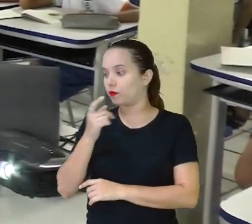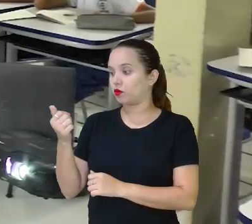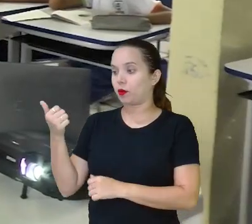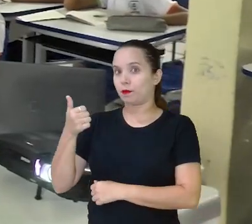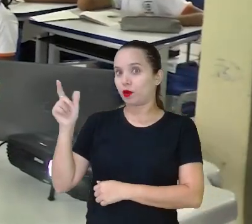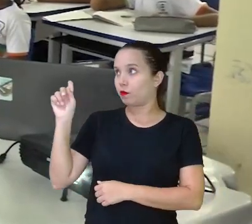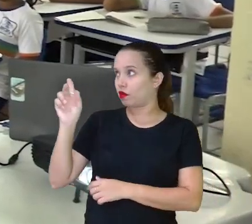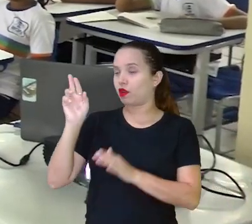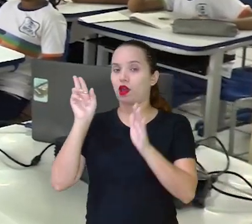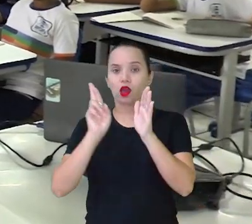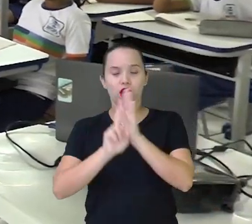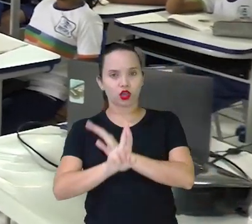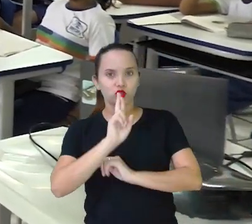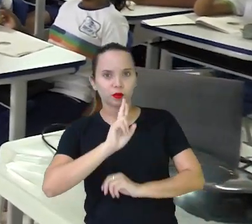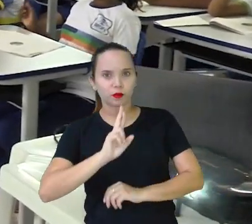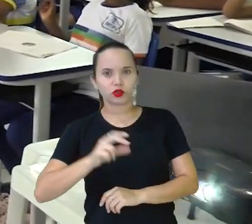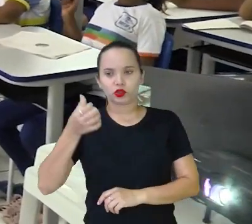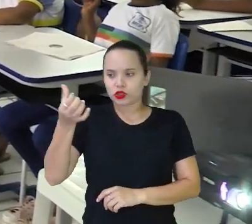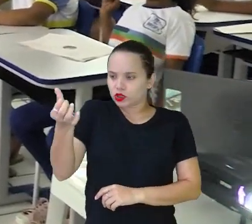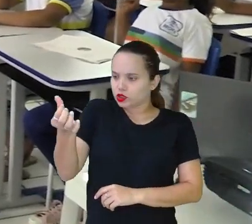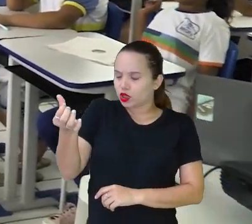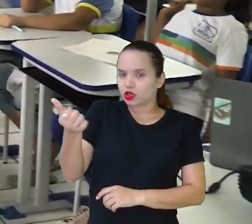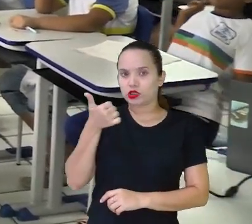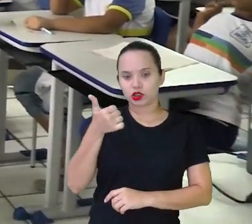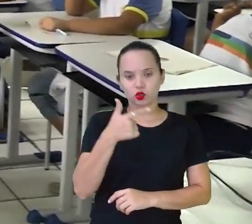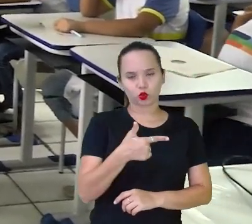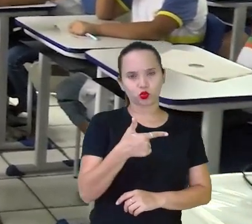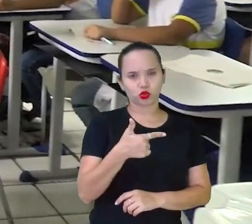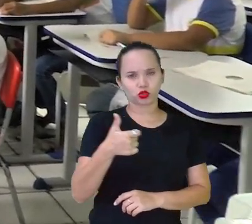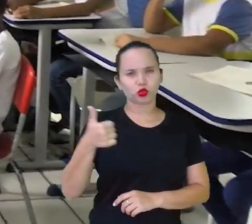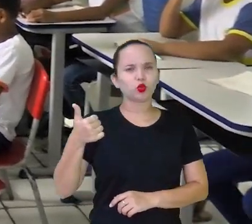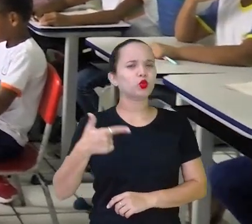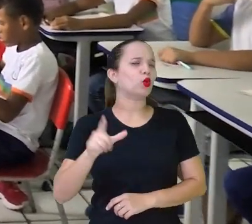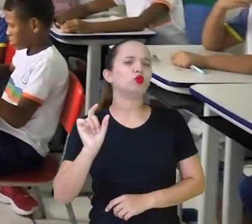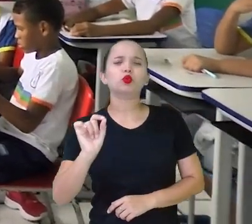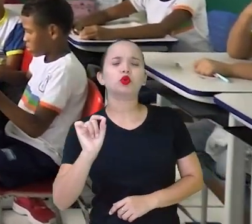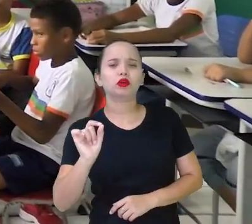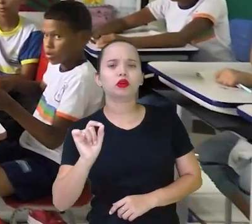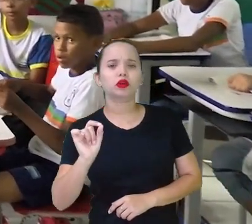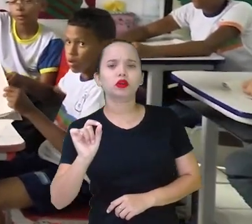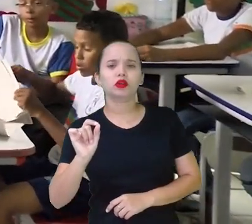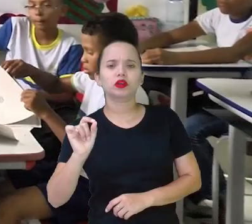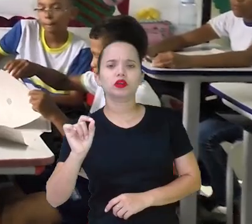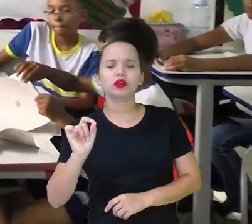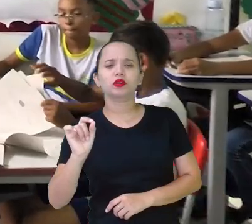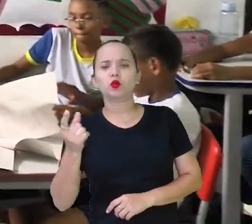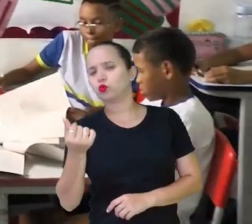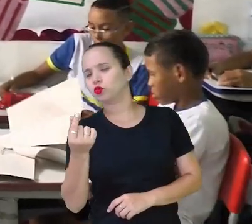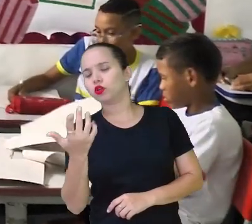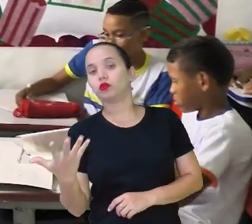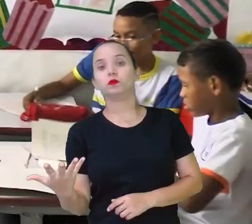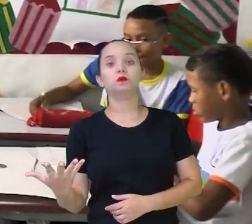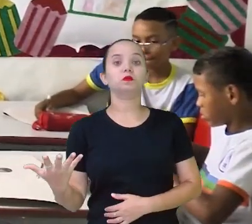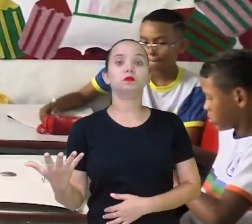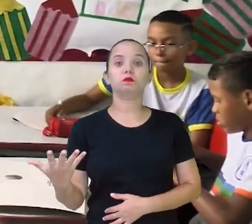12. 12 o quê? 12 o quê? Sim, mas é o 12 o quê no dinheiro?